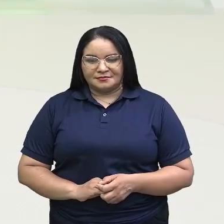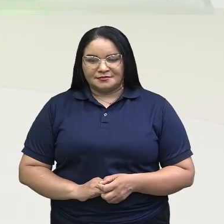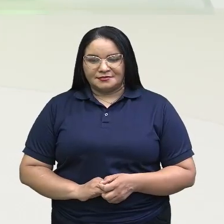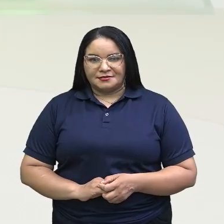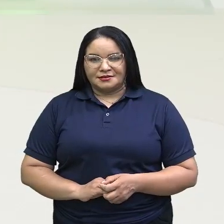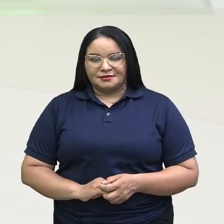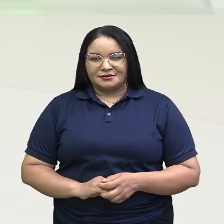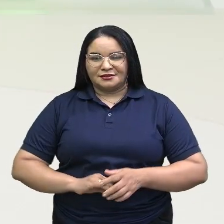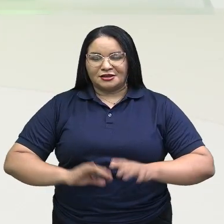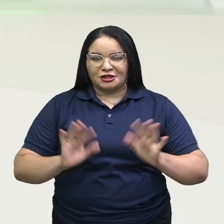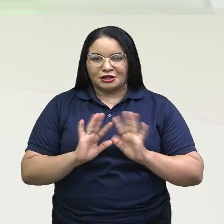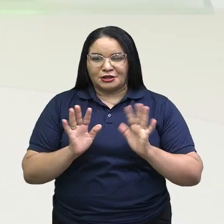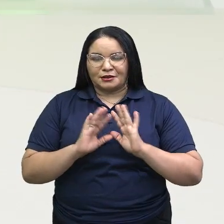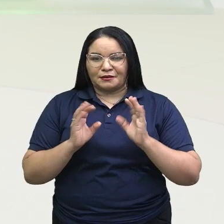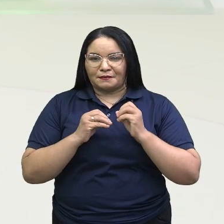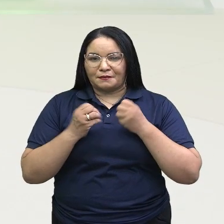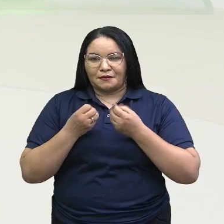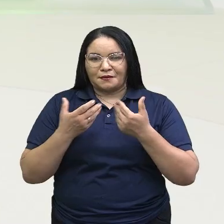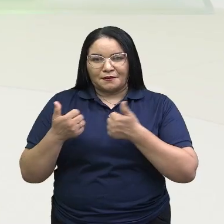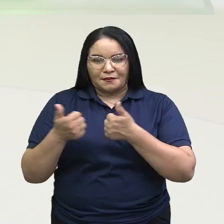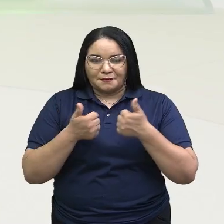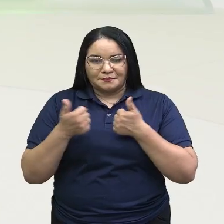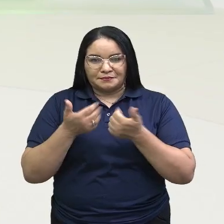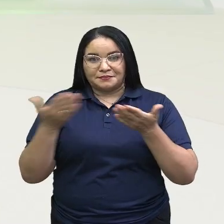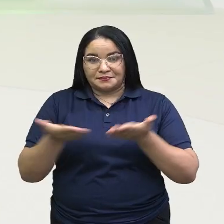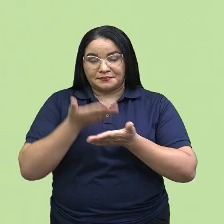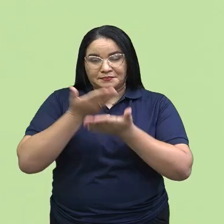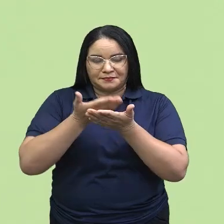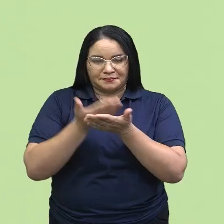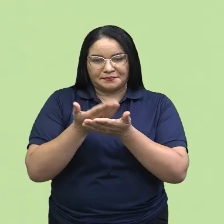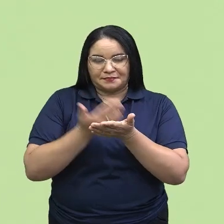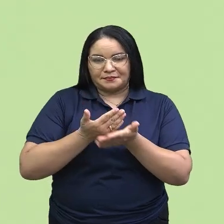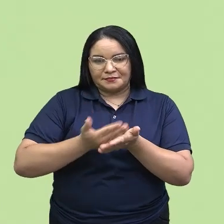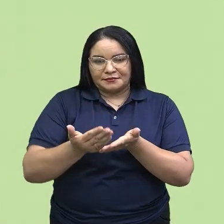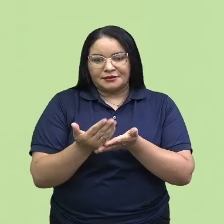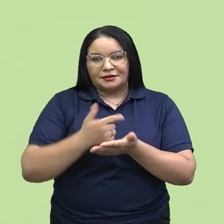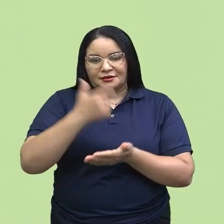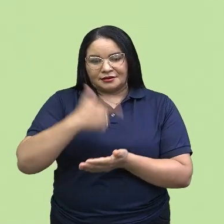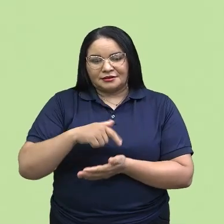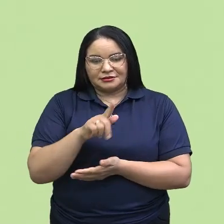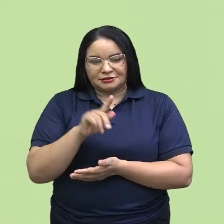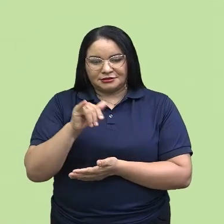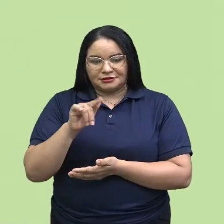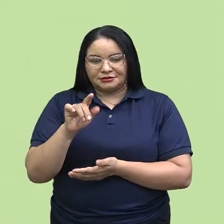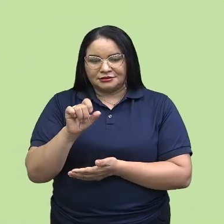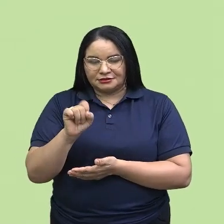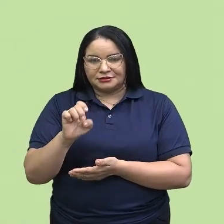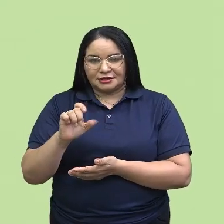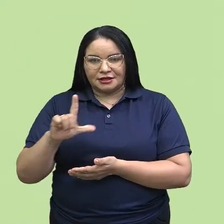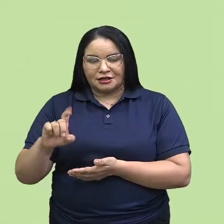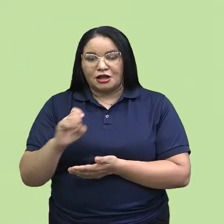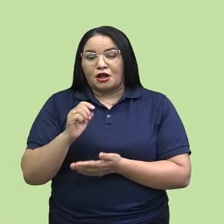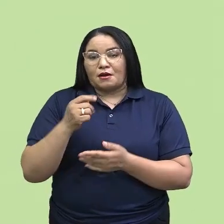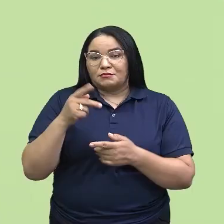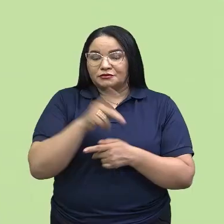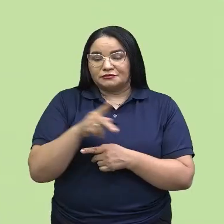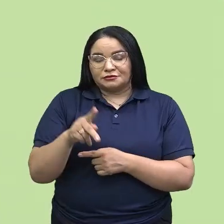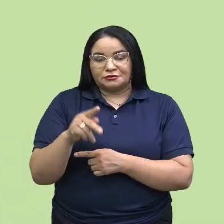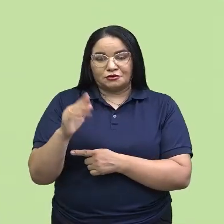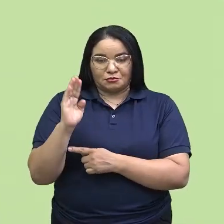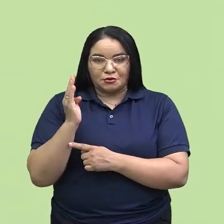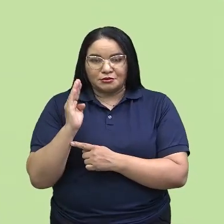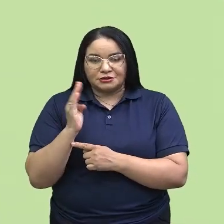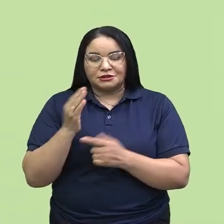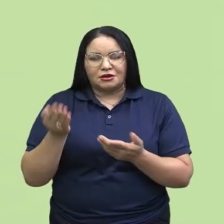Olá a todos, vamos dar início à nossa aula. Eu sou a professora Gisele Palmeira, professora do componente de